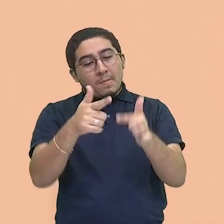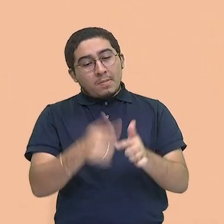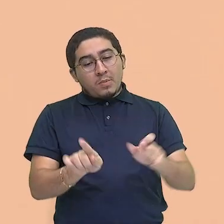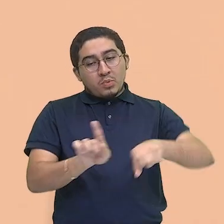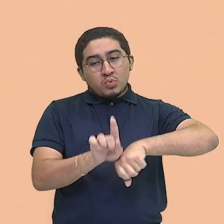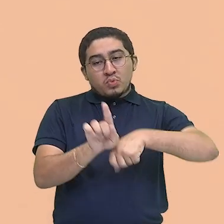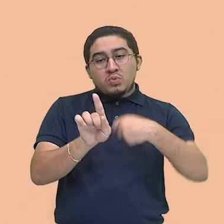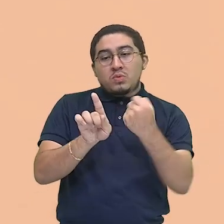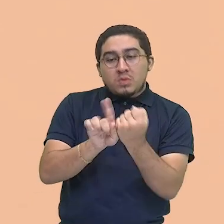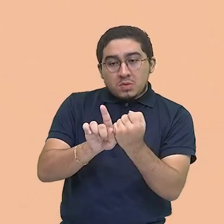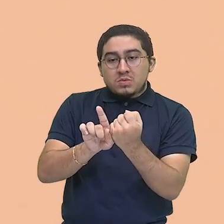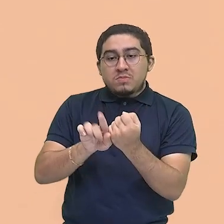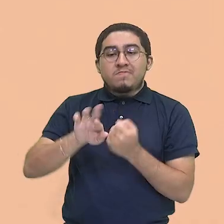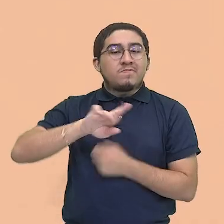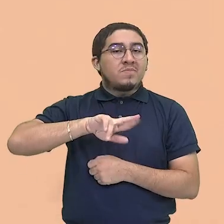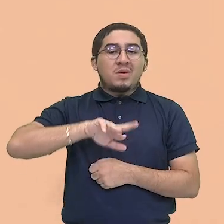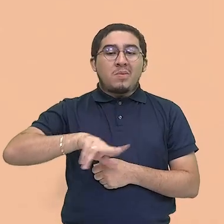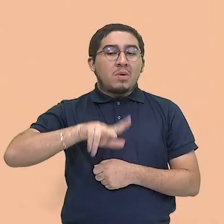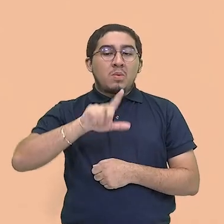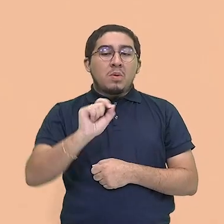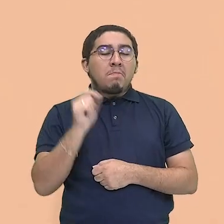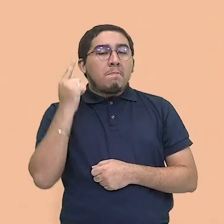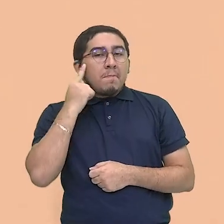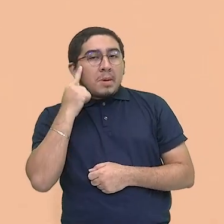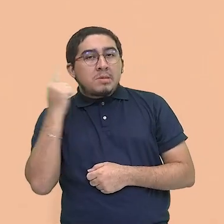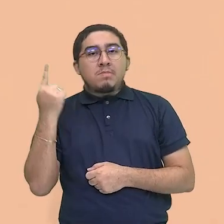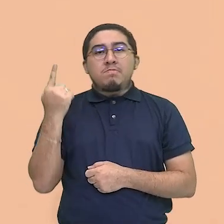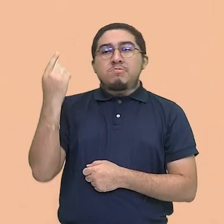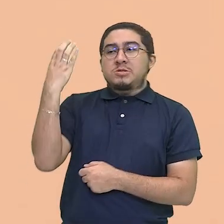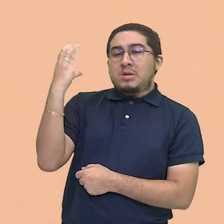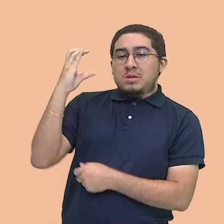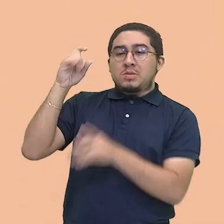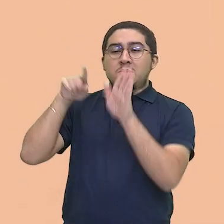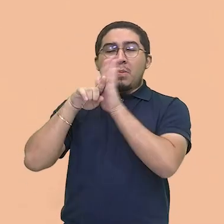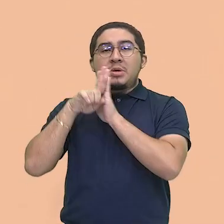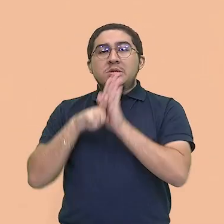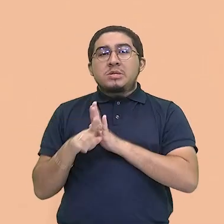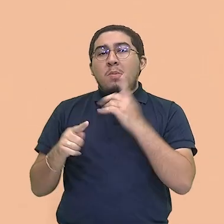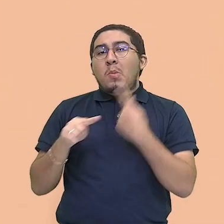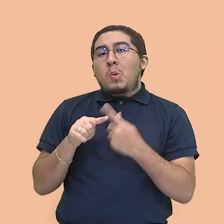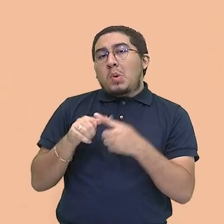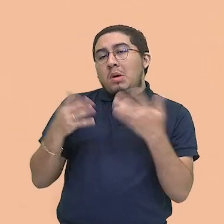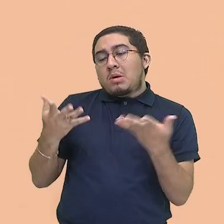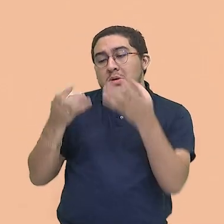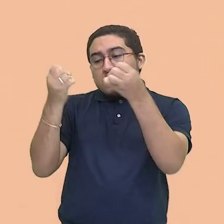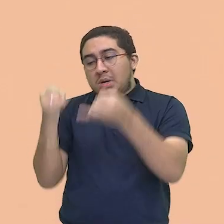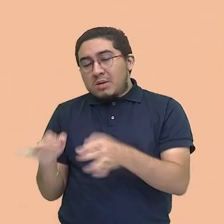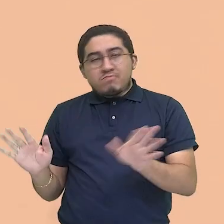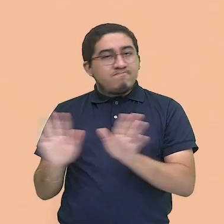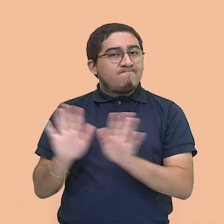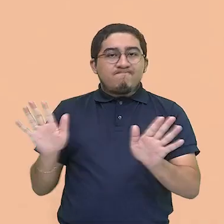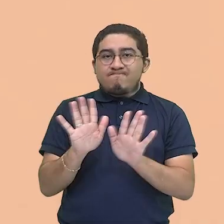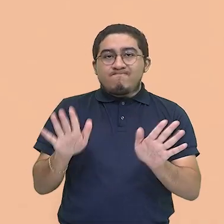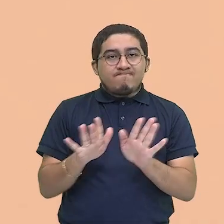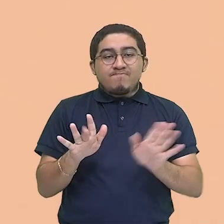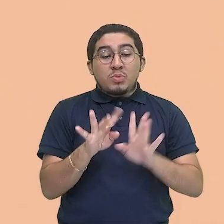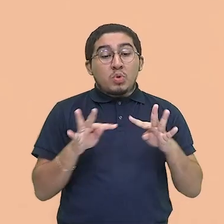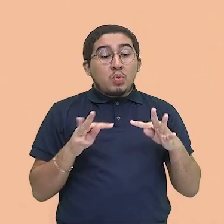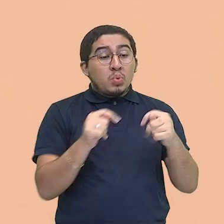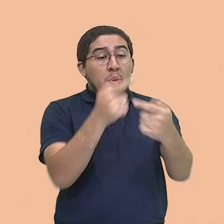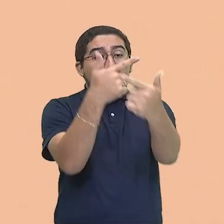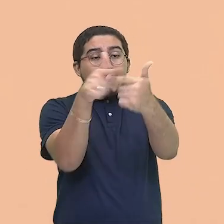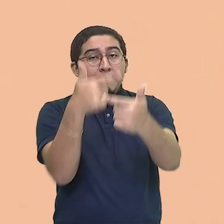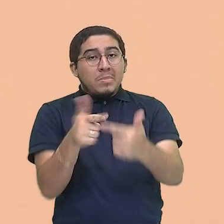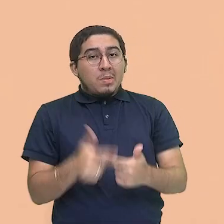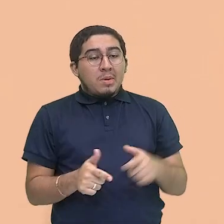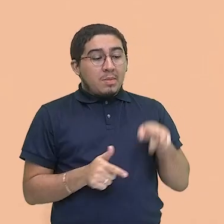uma ótica da ciência, da pesquisa, né? Por que acontecem esses problemas? Não. E quem dava resposta a essas questões era a